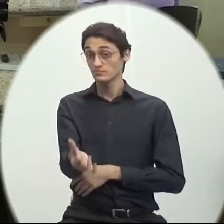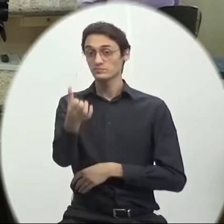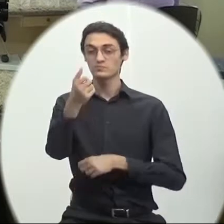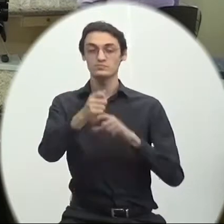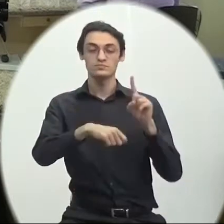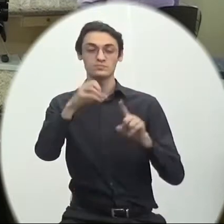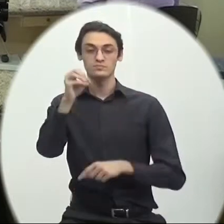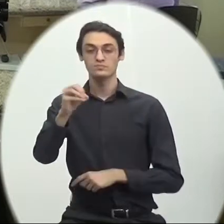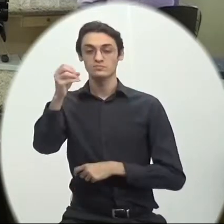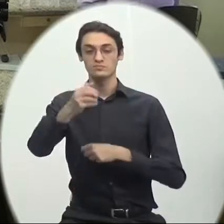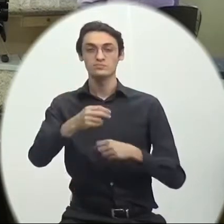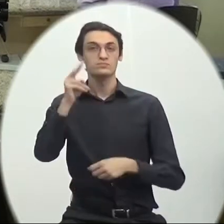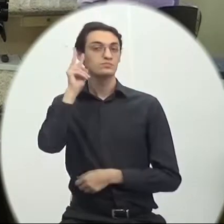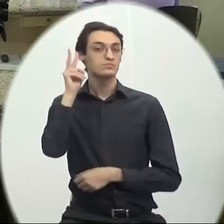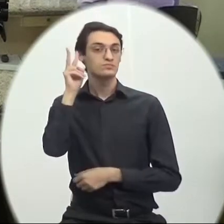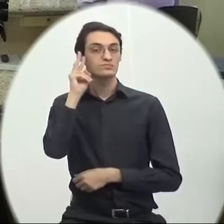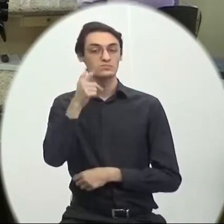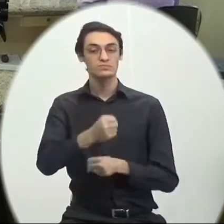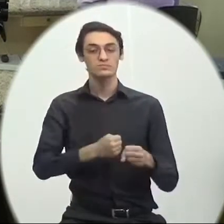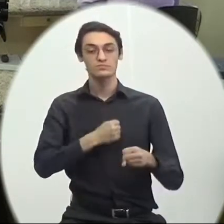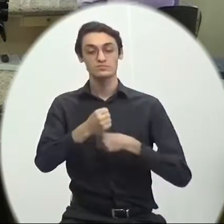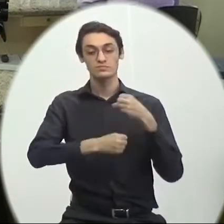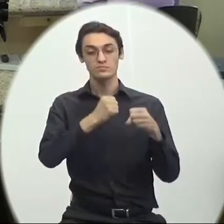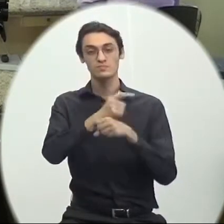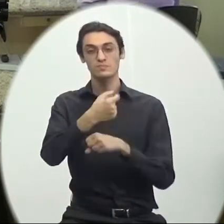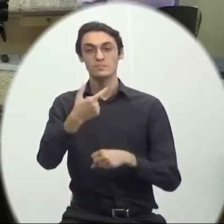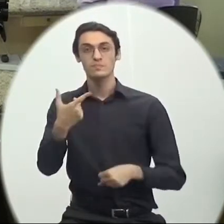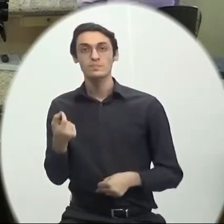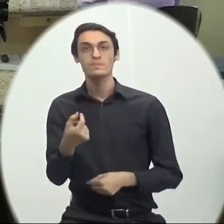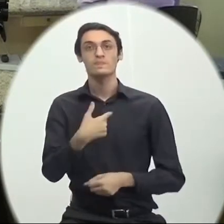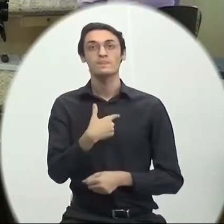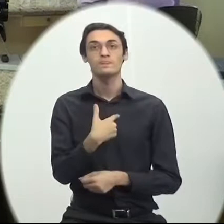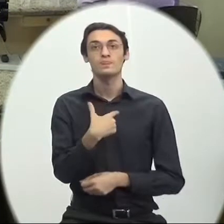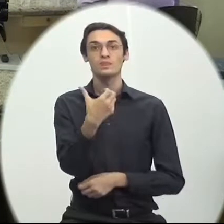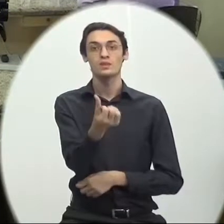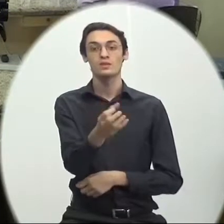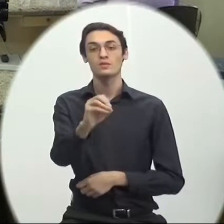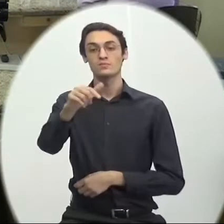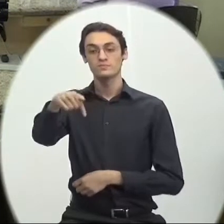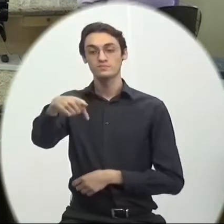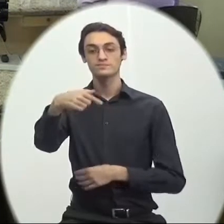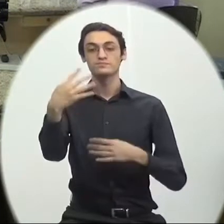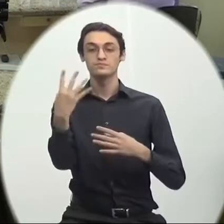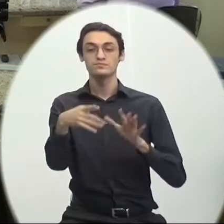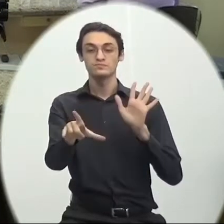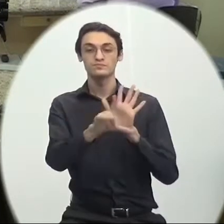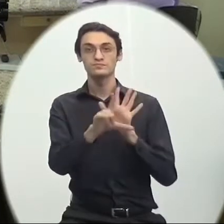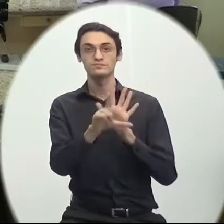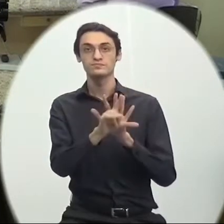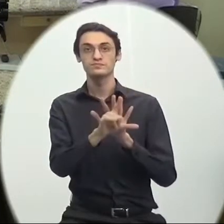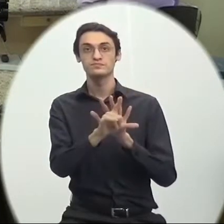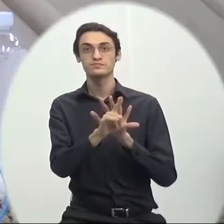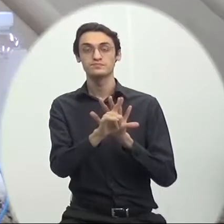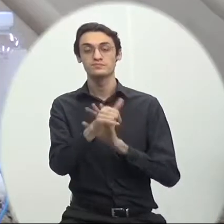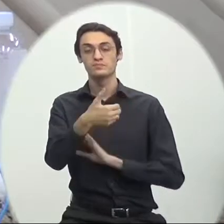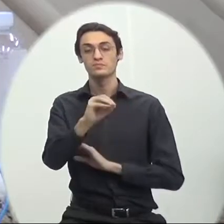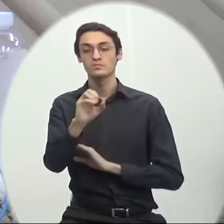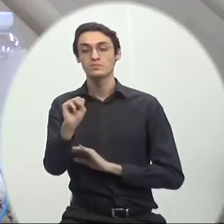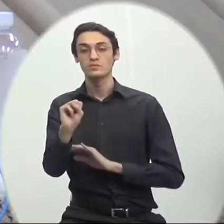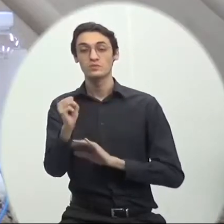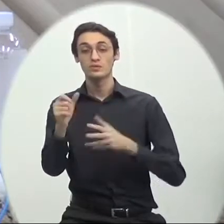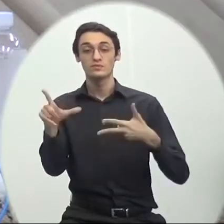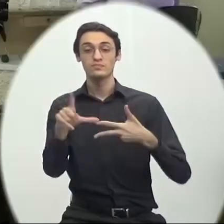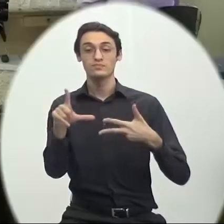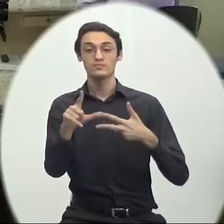2020, segunda-feira, os trabalhos da 77ª sessão ordinária da 4ª sessão legislativa da 18ª